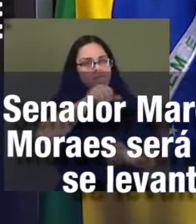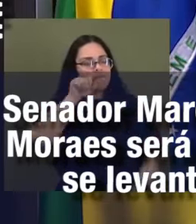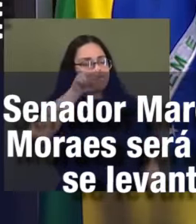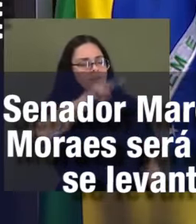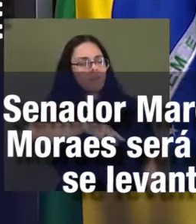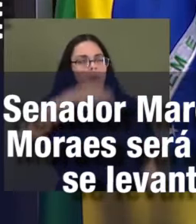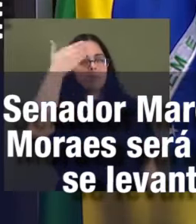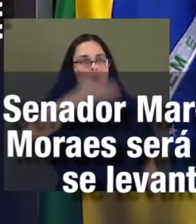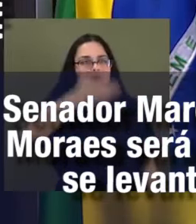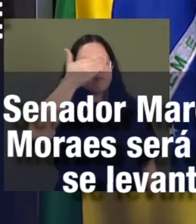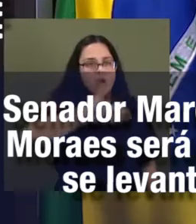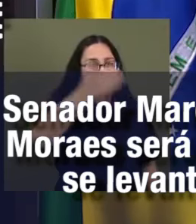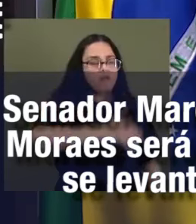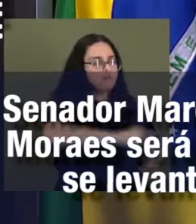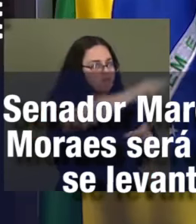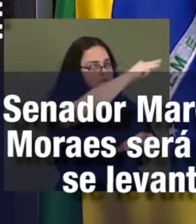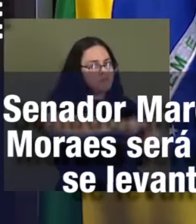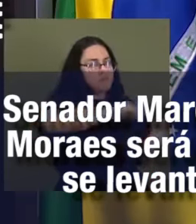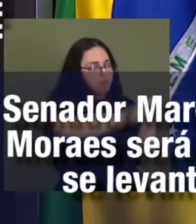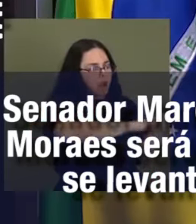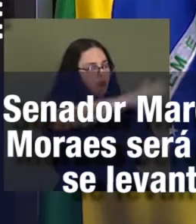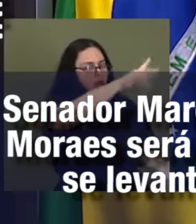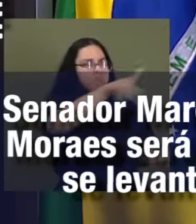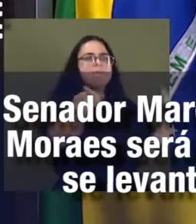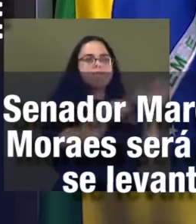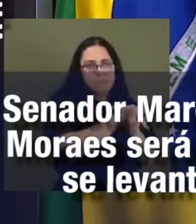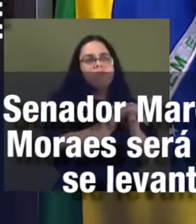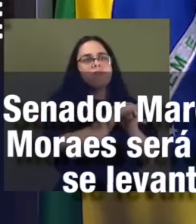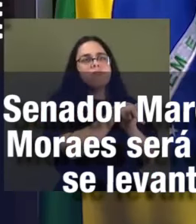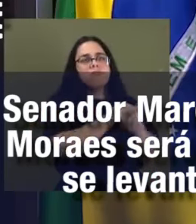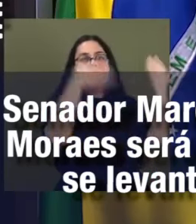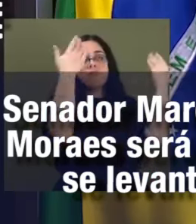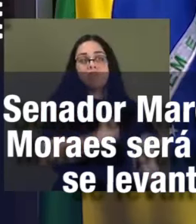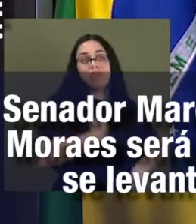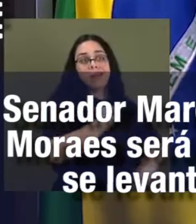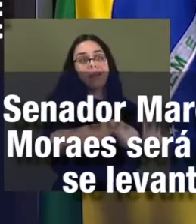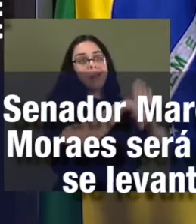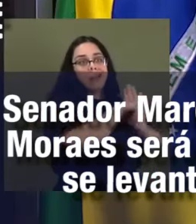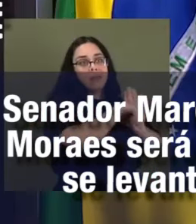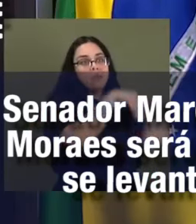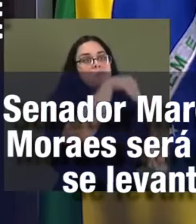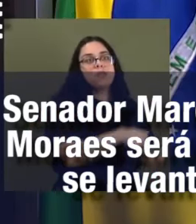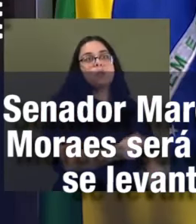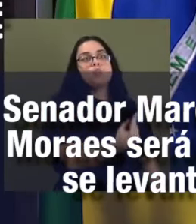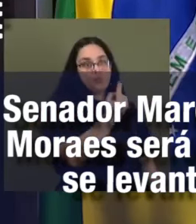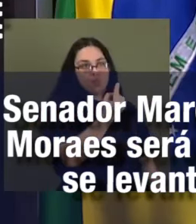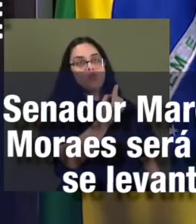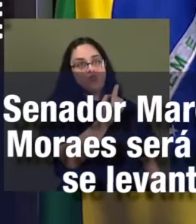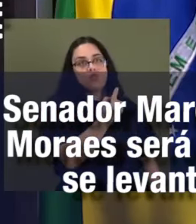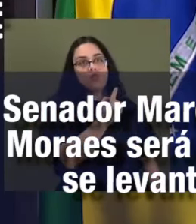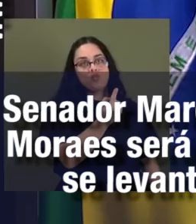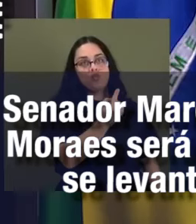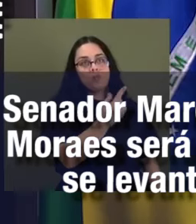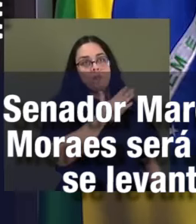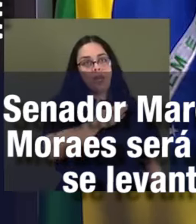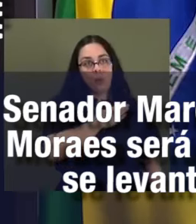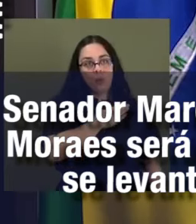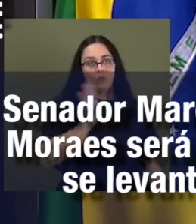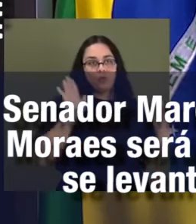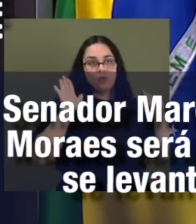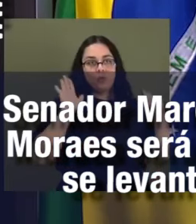tem provas e documentações que veio da ONU, já tem provas suficientes de crimes, só pelo menos um, que é o meu